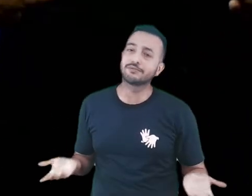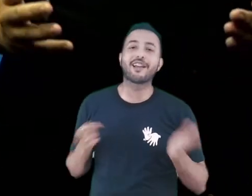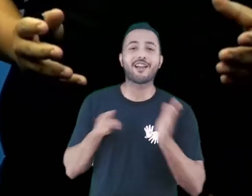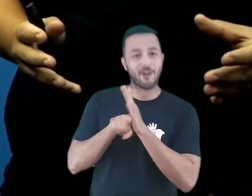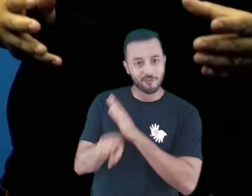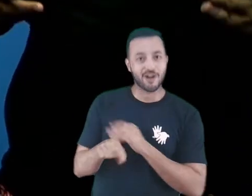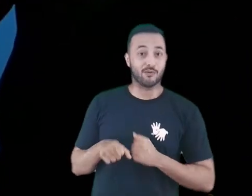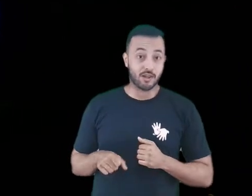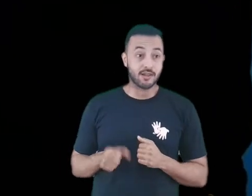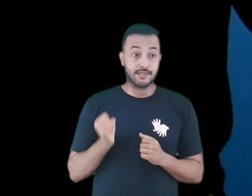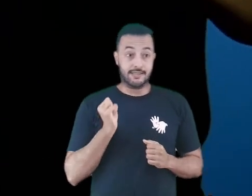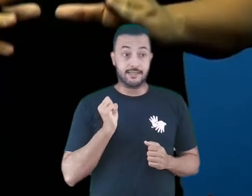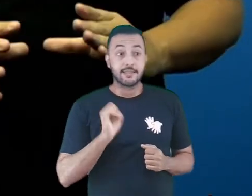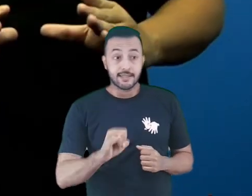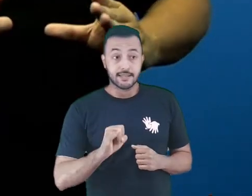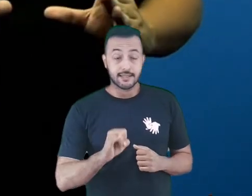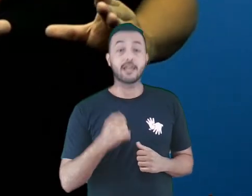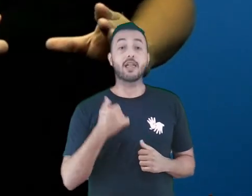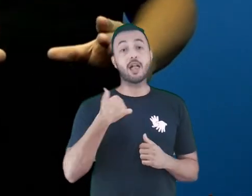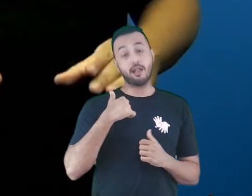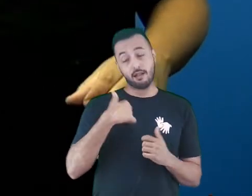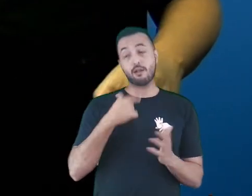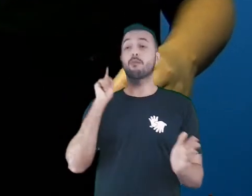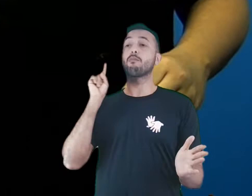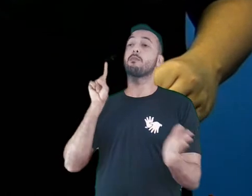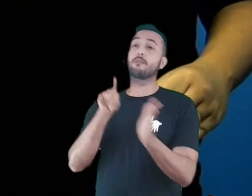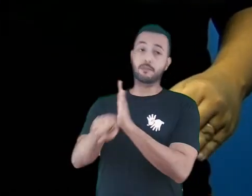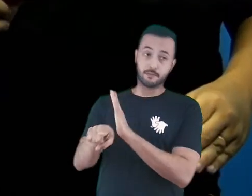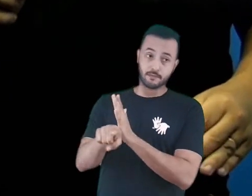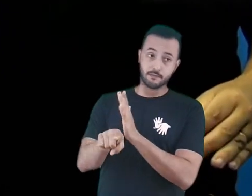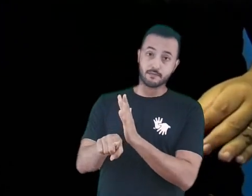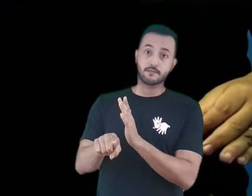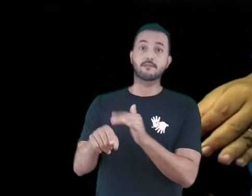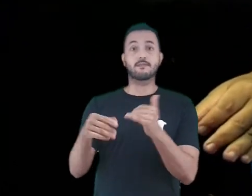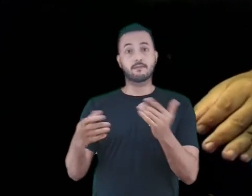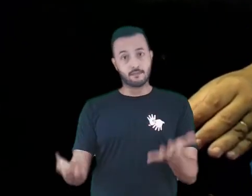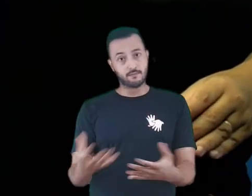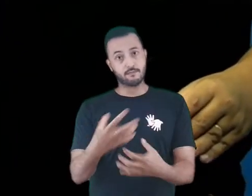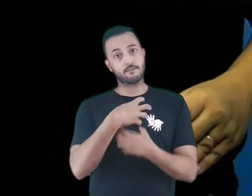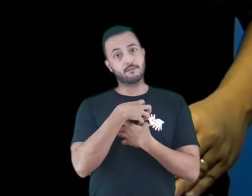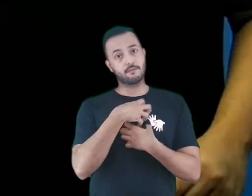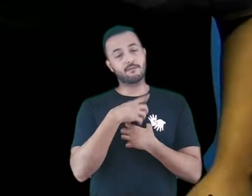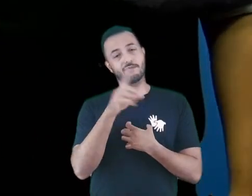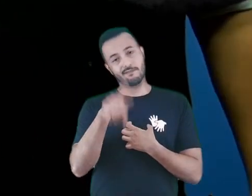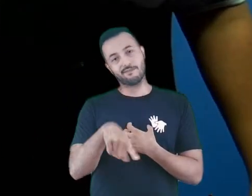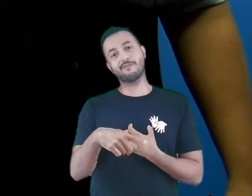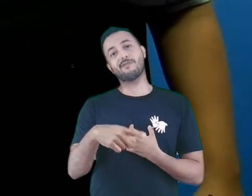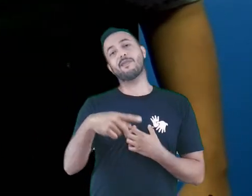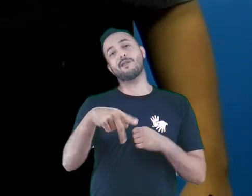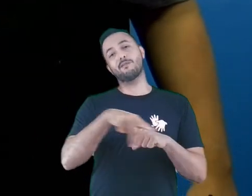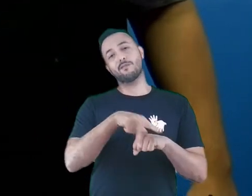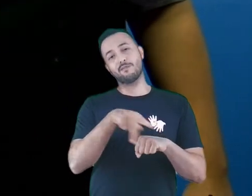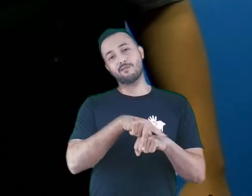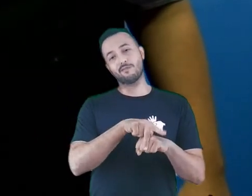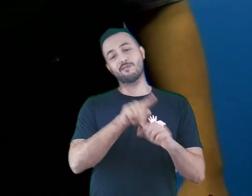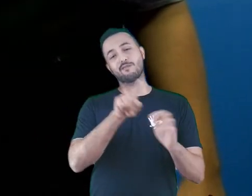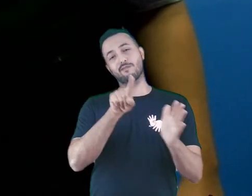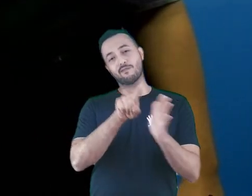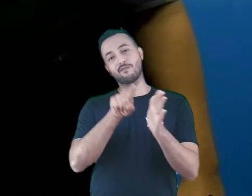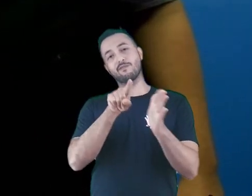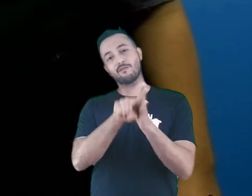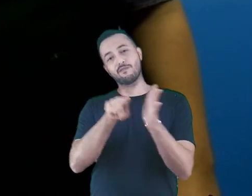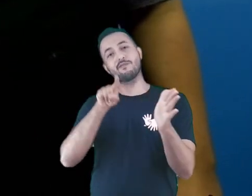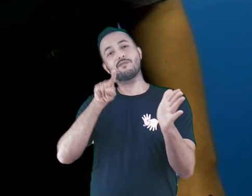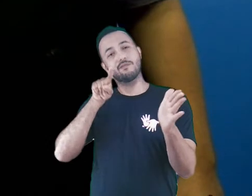E se nesse caso eu vou formular uma pergunta, chamamos eles de pronomes